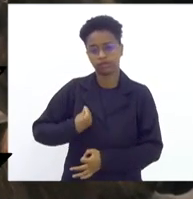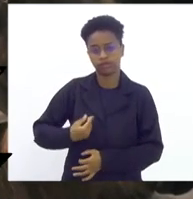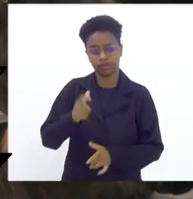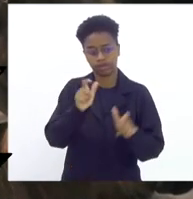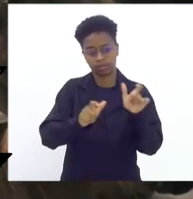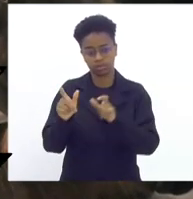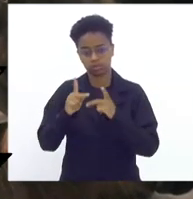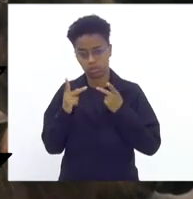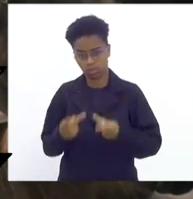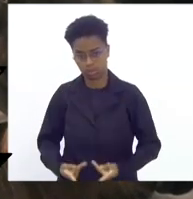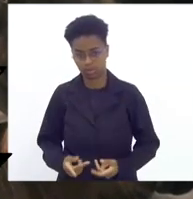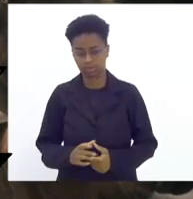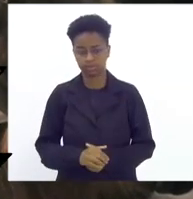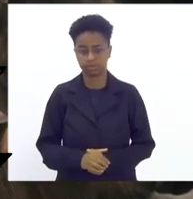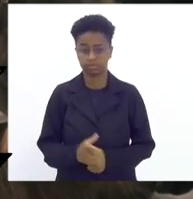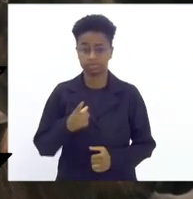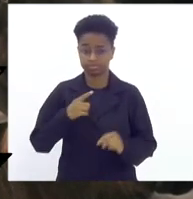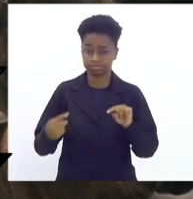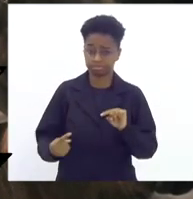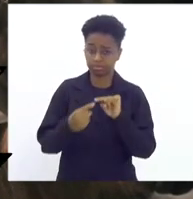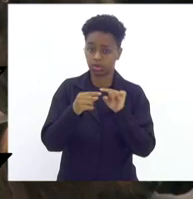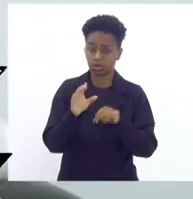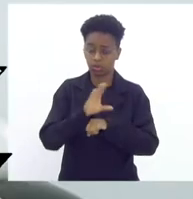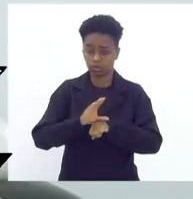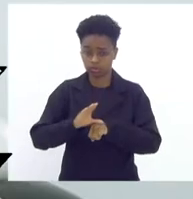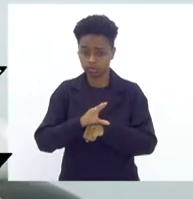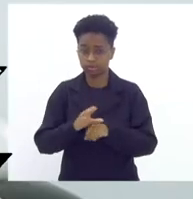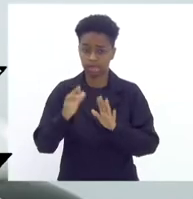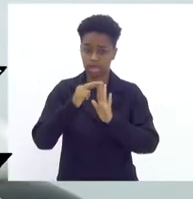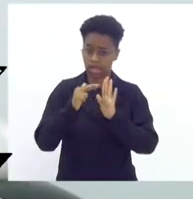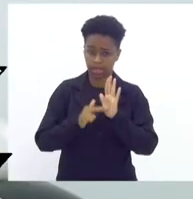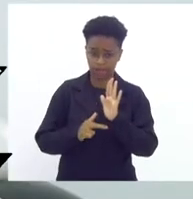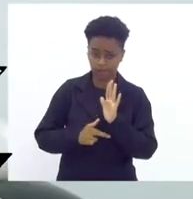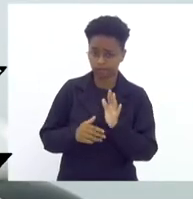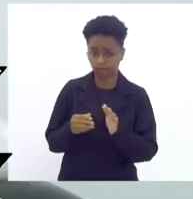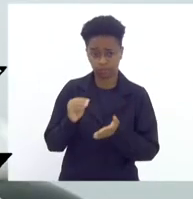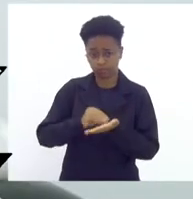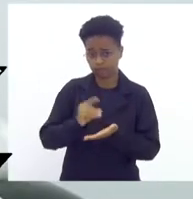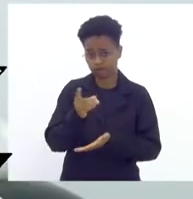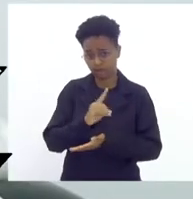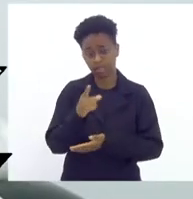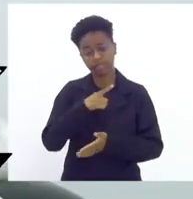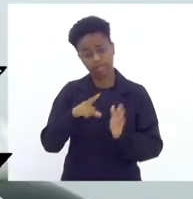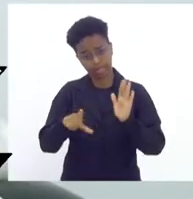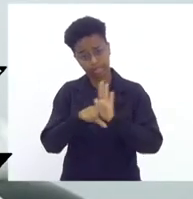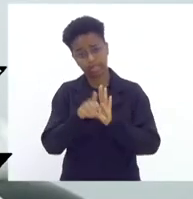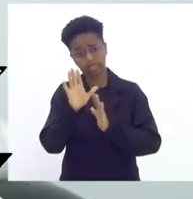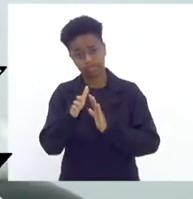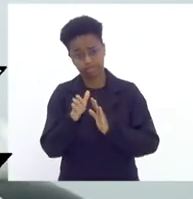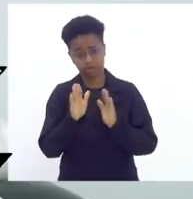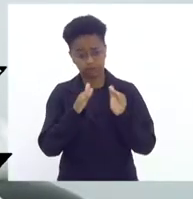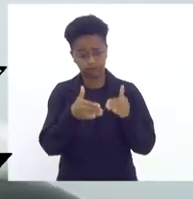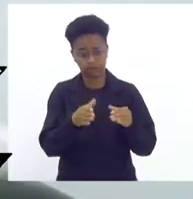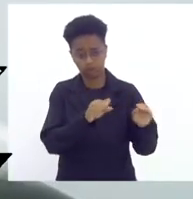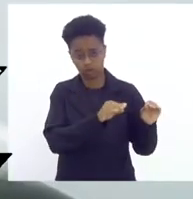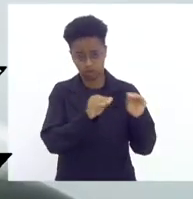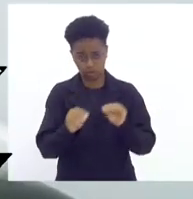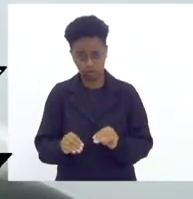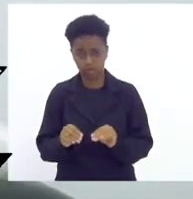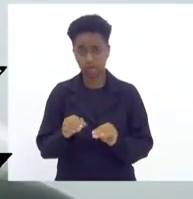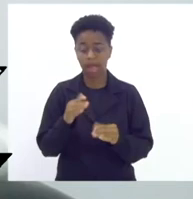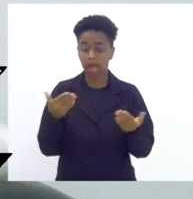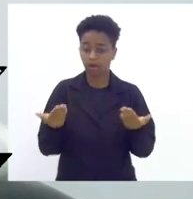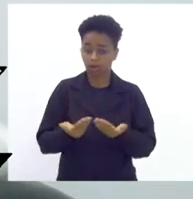quer dizer tá na nossa Constituição normativa não falta a gente tem uma lei do Imigrante atualmente